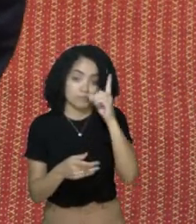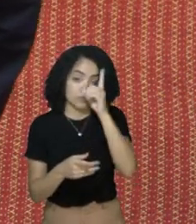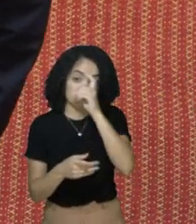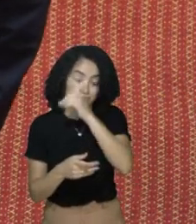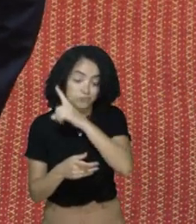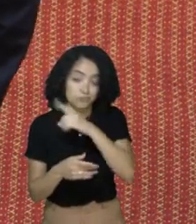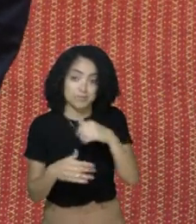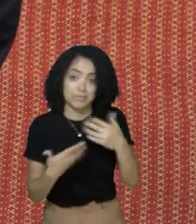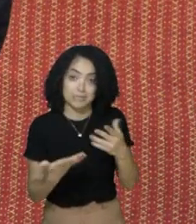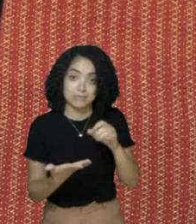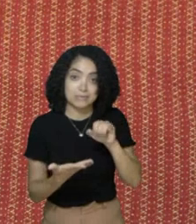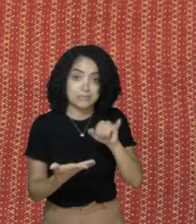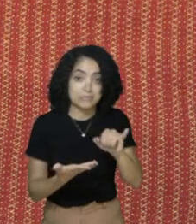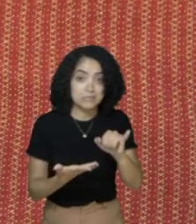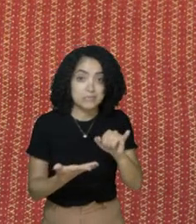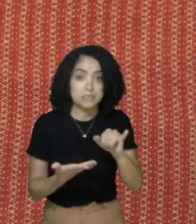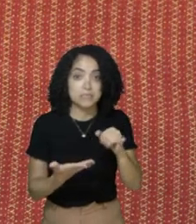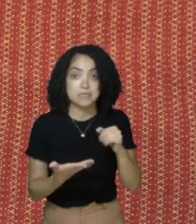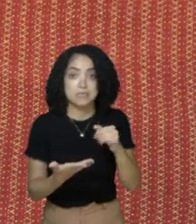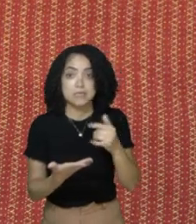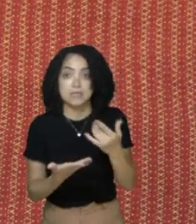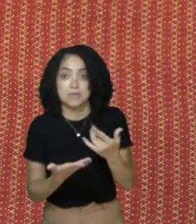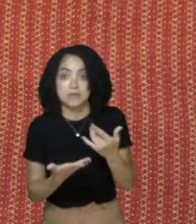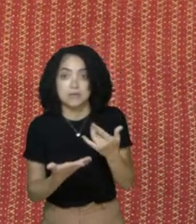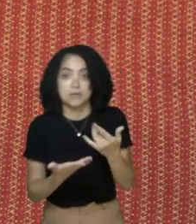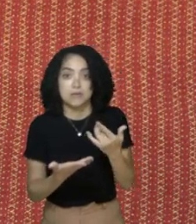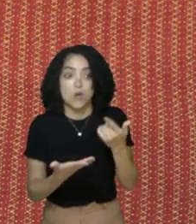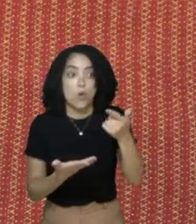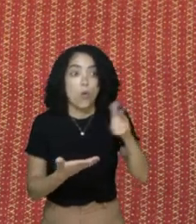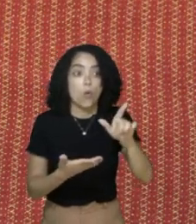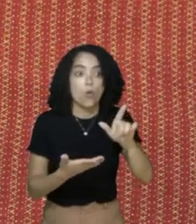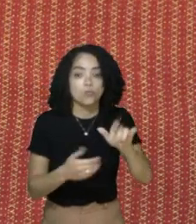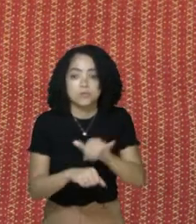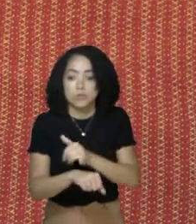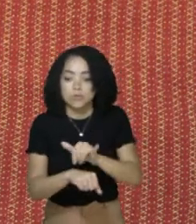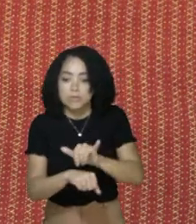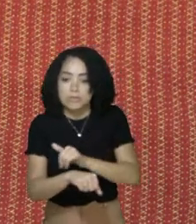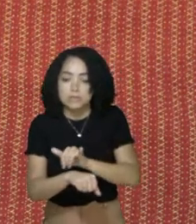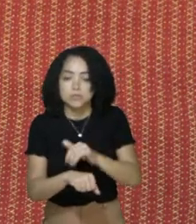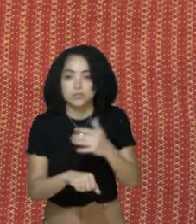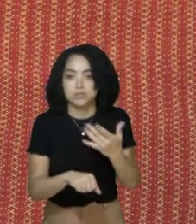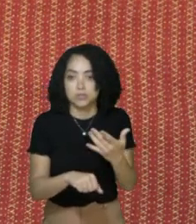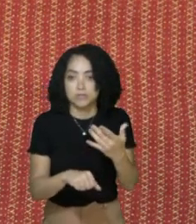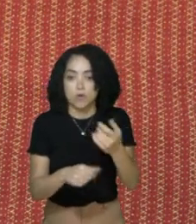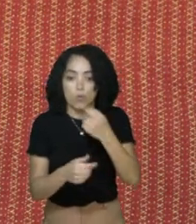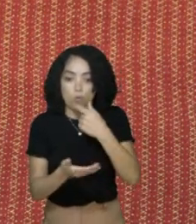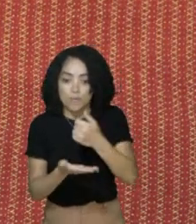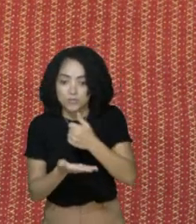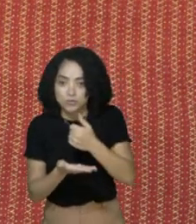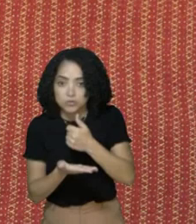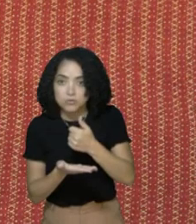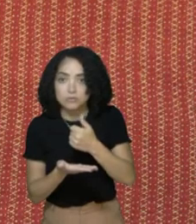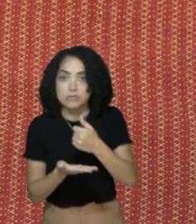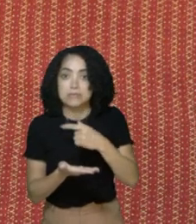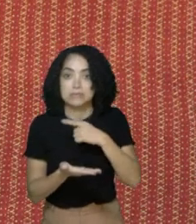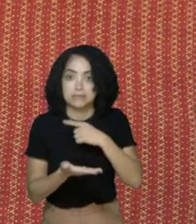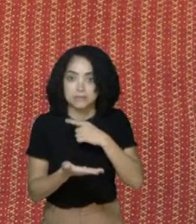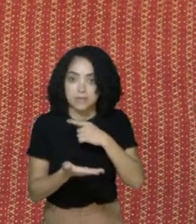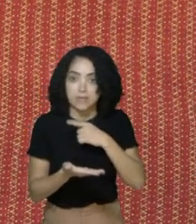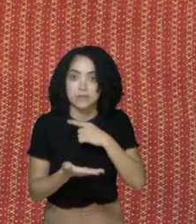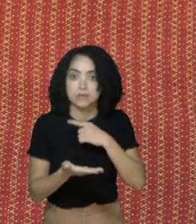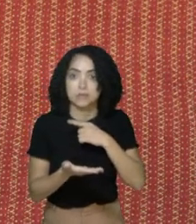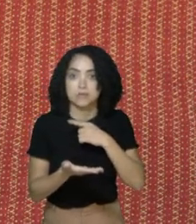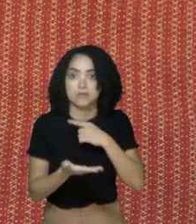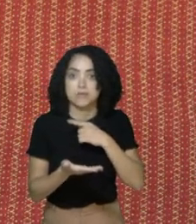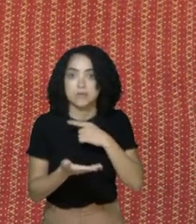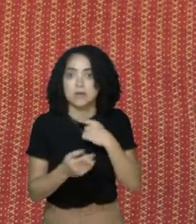nós não tivermos nenhuma outra opção e um medicamento ainda estiver na validade, não há o